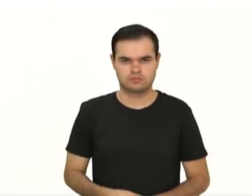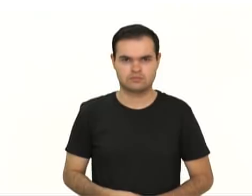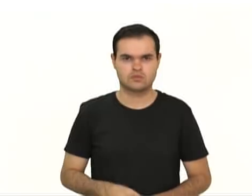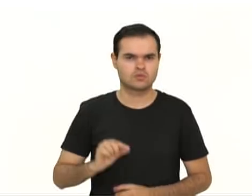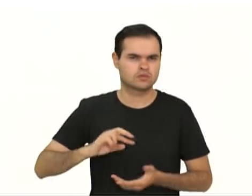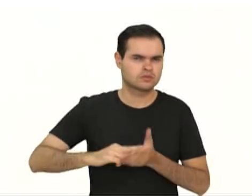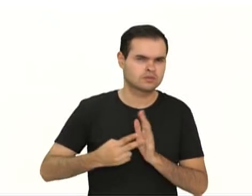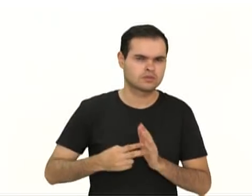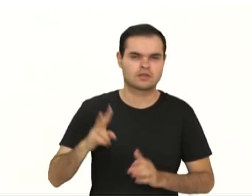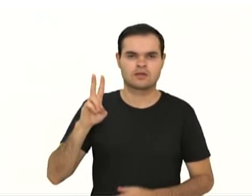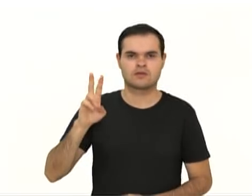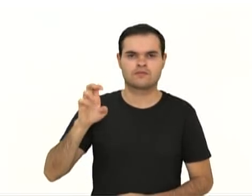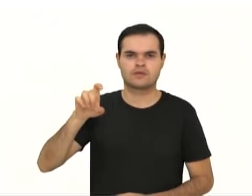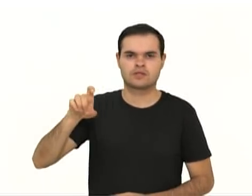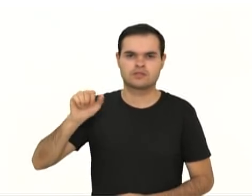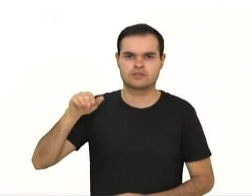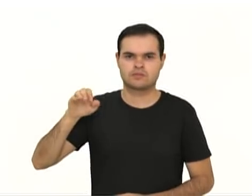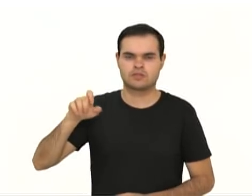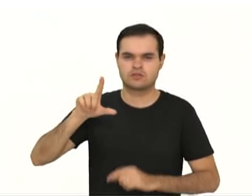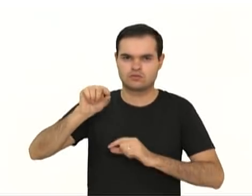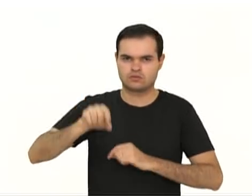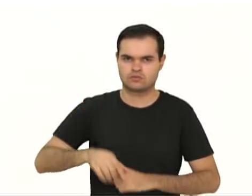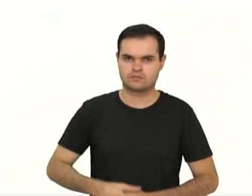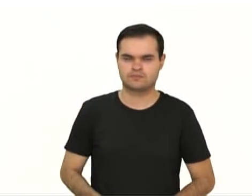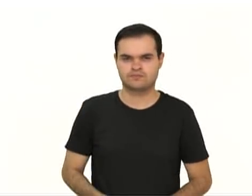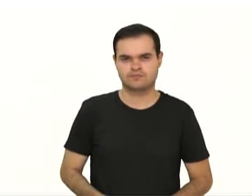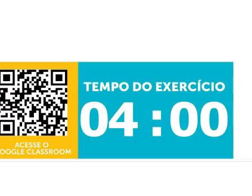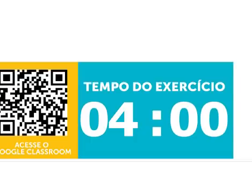significa vexame? Escolha a alternativa.